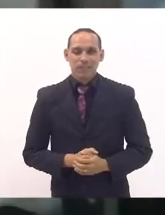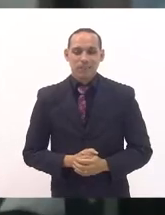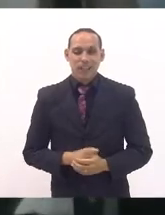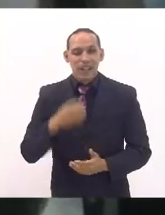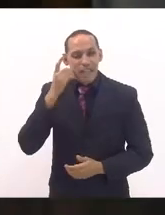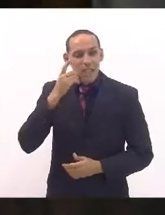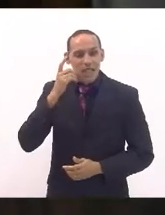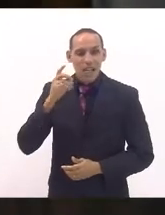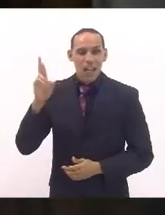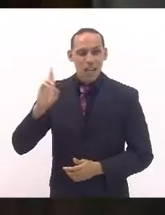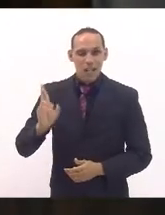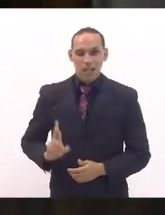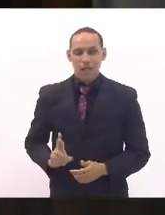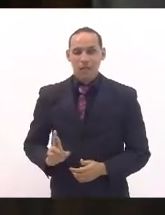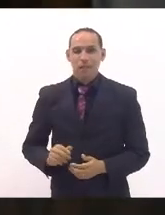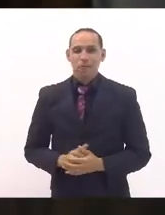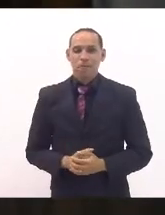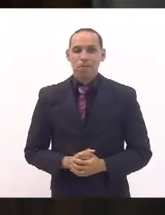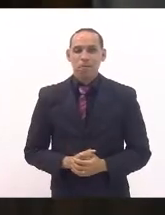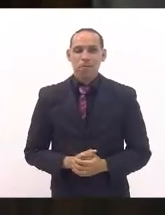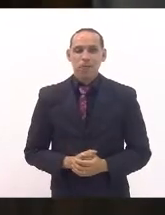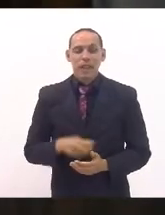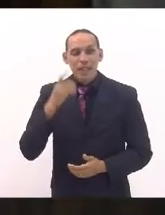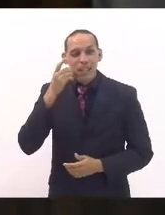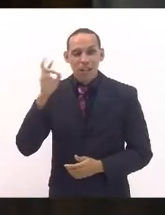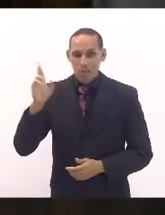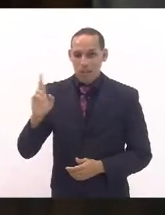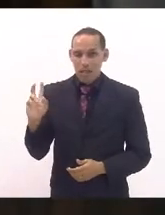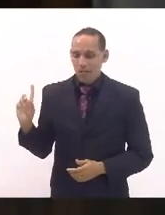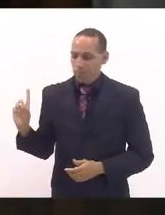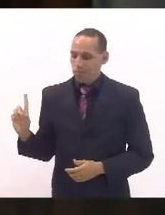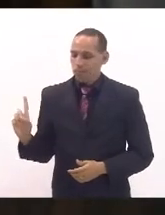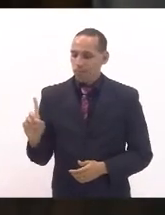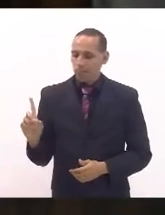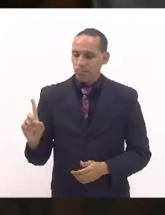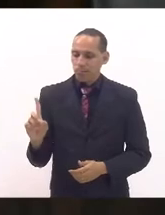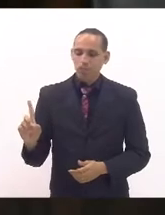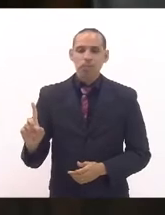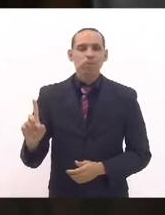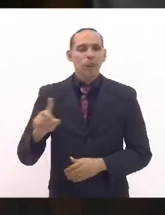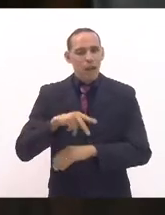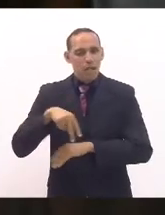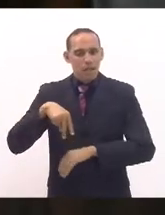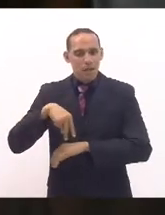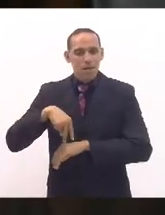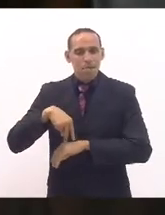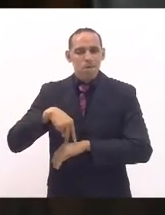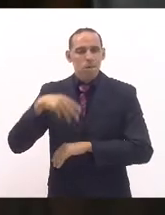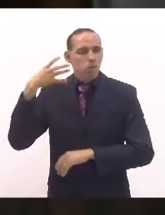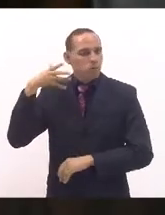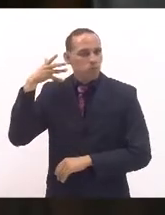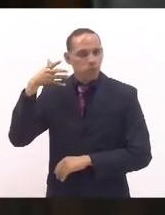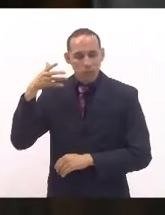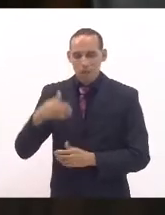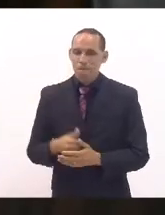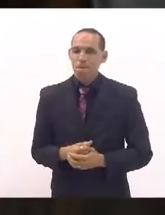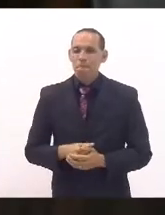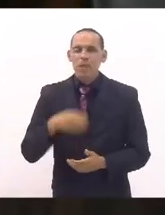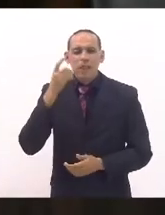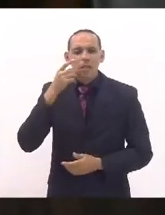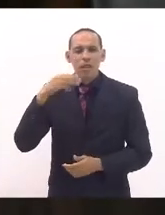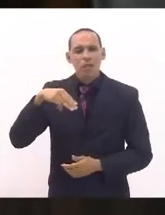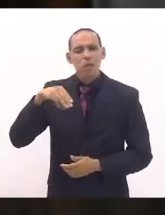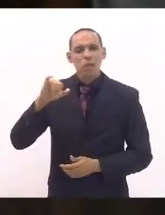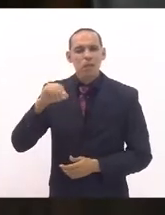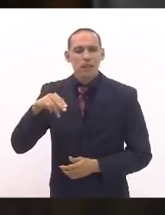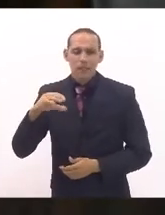Deputada Renata Souza, enquanto a deputada Renata Souza se dirige ali para a tribuna, deputado Carlos Mink